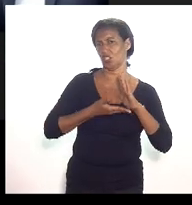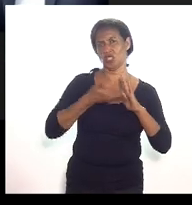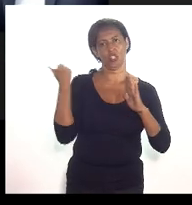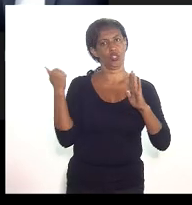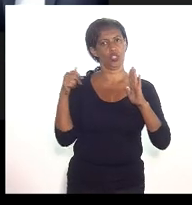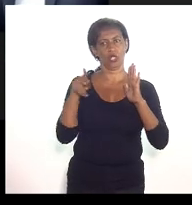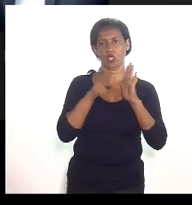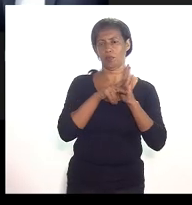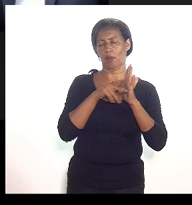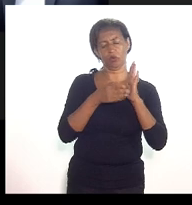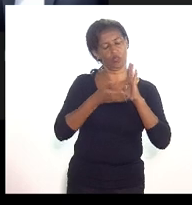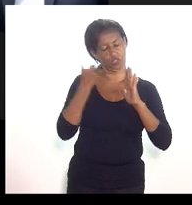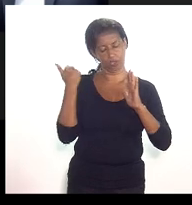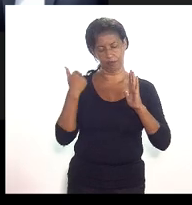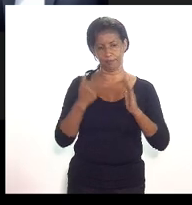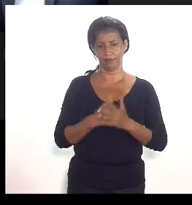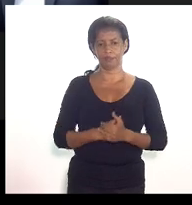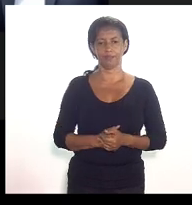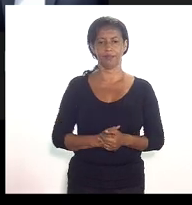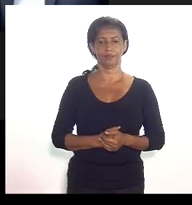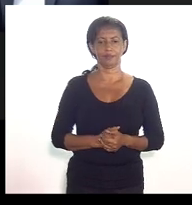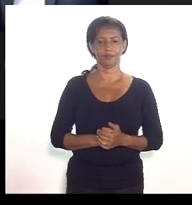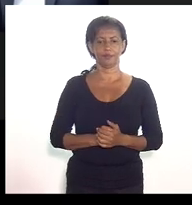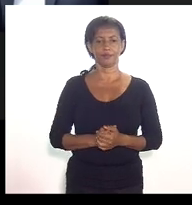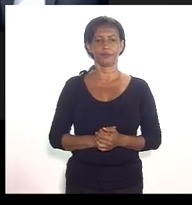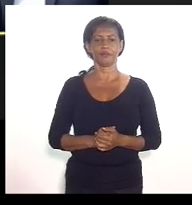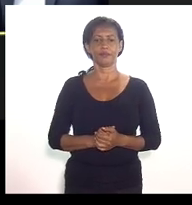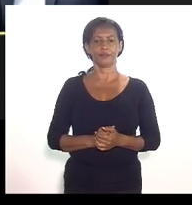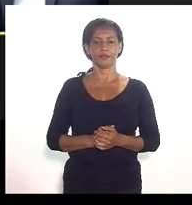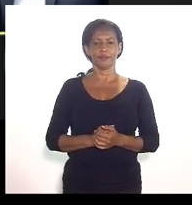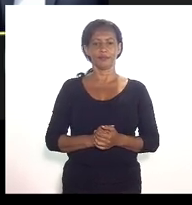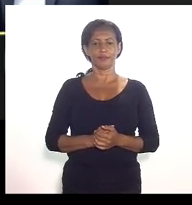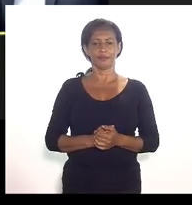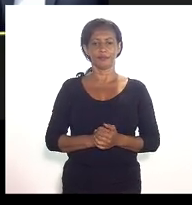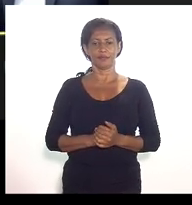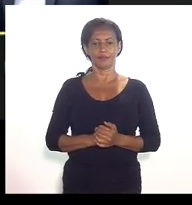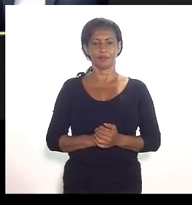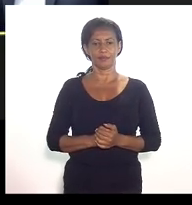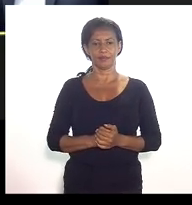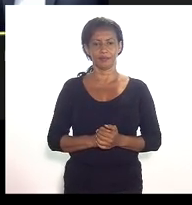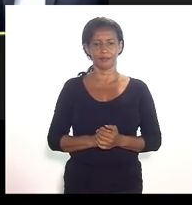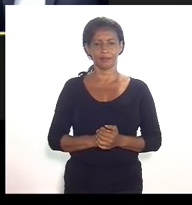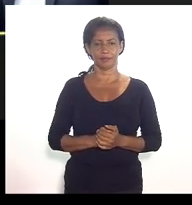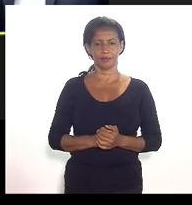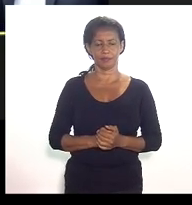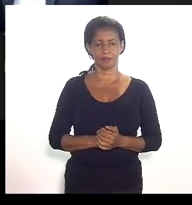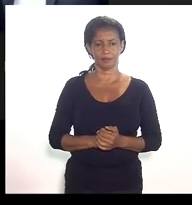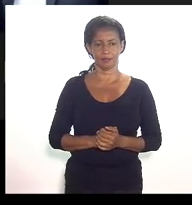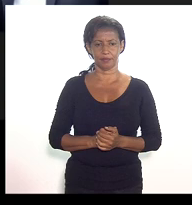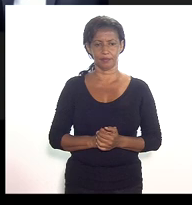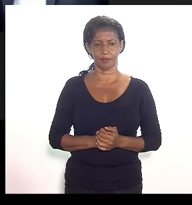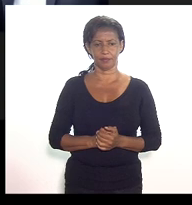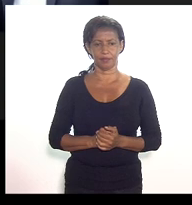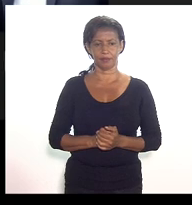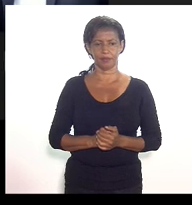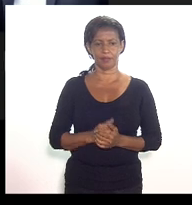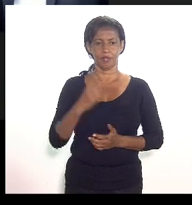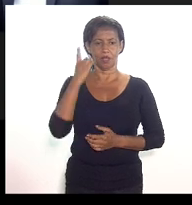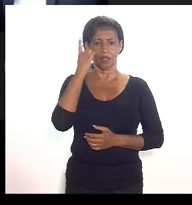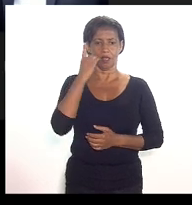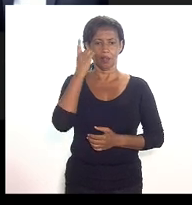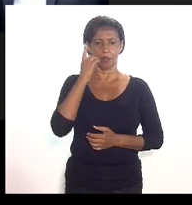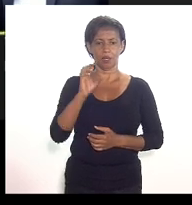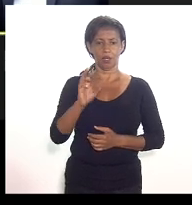porque eu vou abrir. Vou retirar de pauta. Vou tirar de pau. Questão de ordem, presidente. Questão de ordem, presidente. Deputado Rodrigo